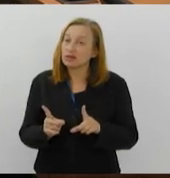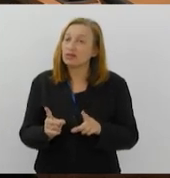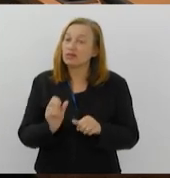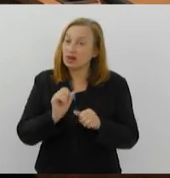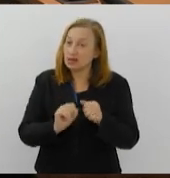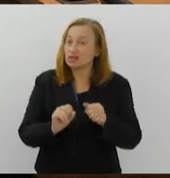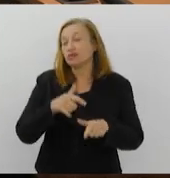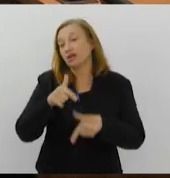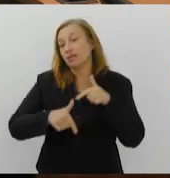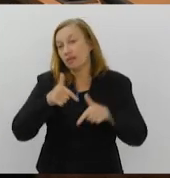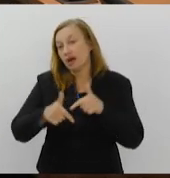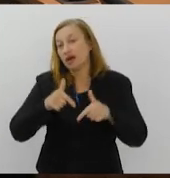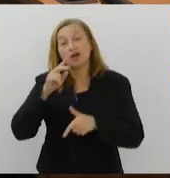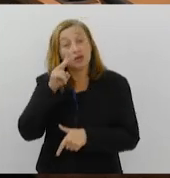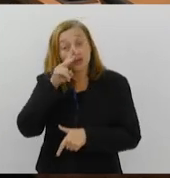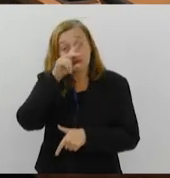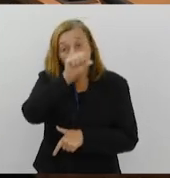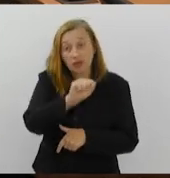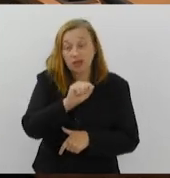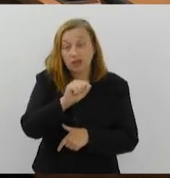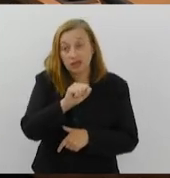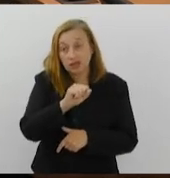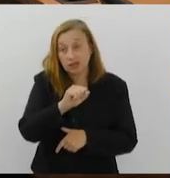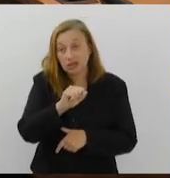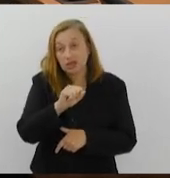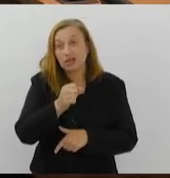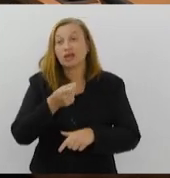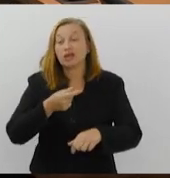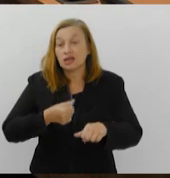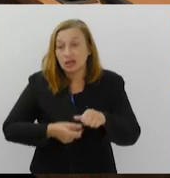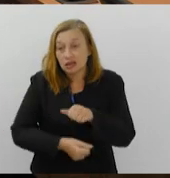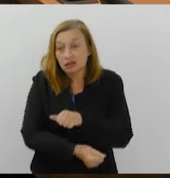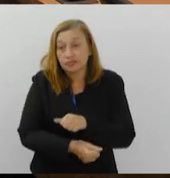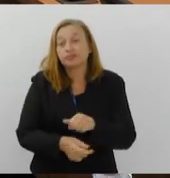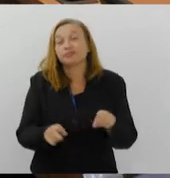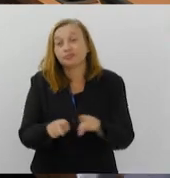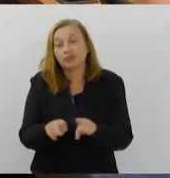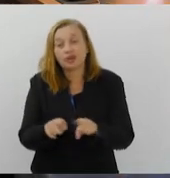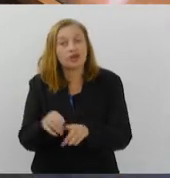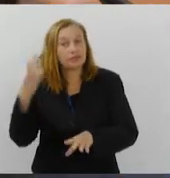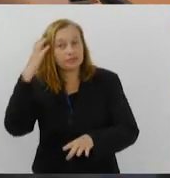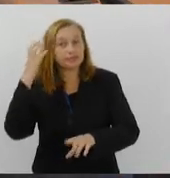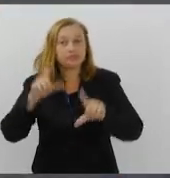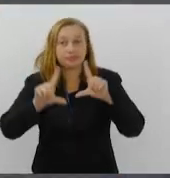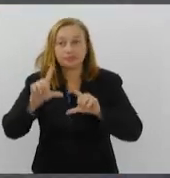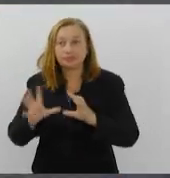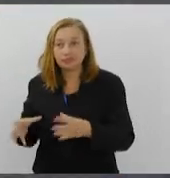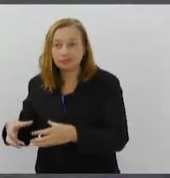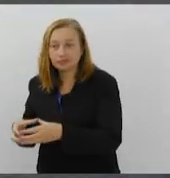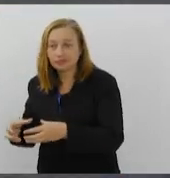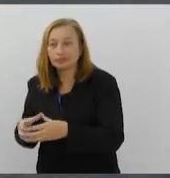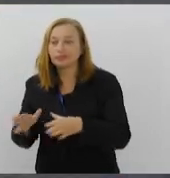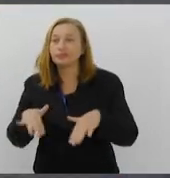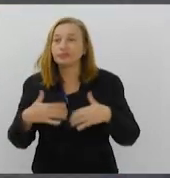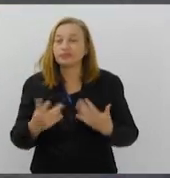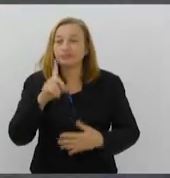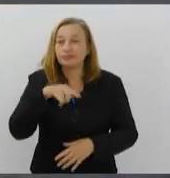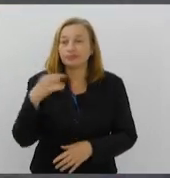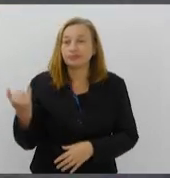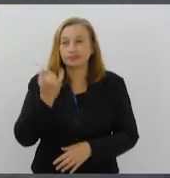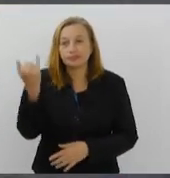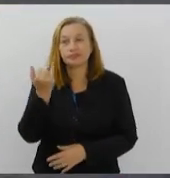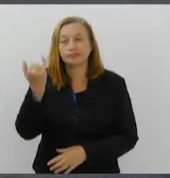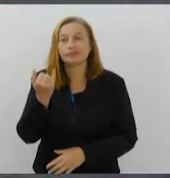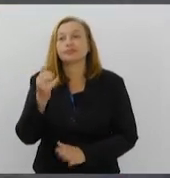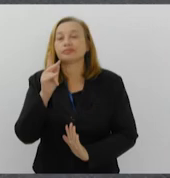é uma forma de fortalecer e também financiar as rádios e TVs comunitárias. Então, essa é a importância do